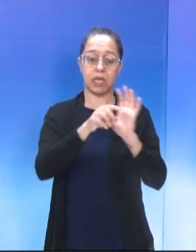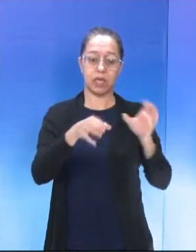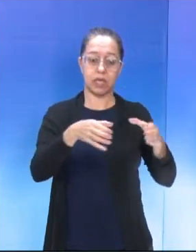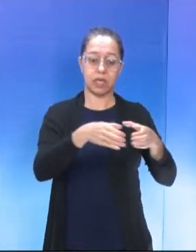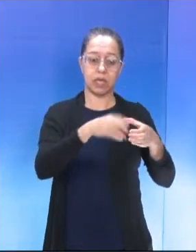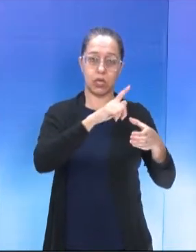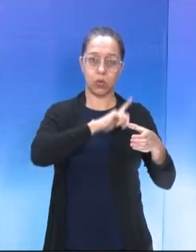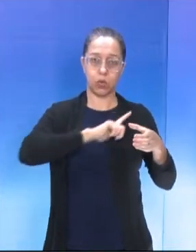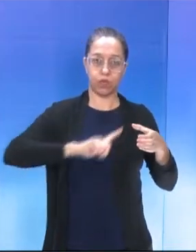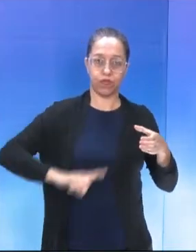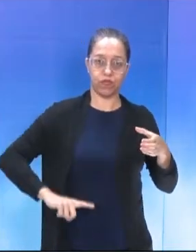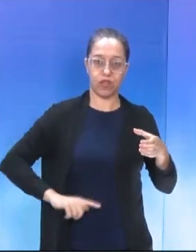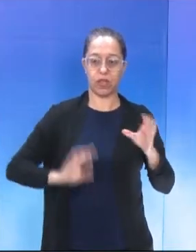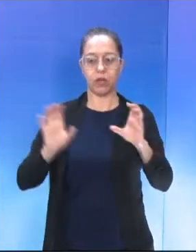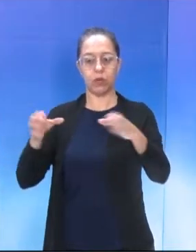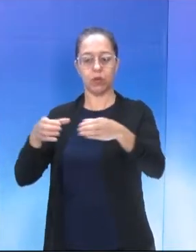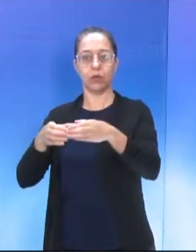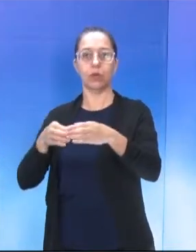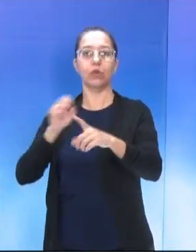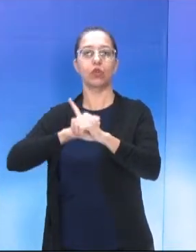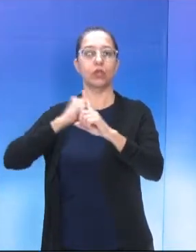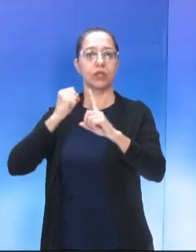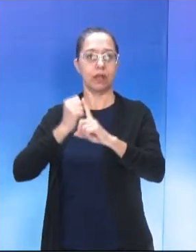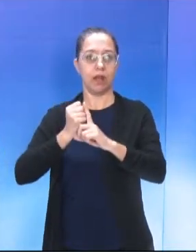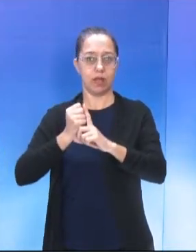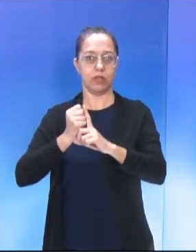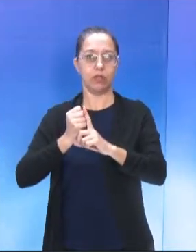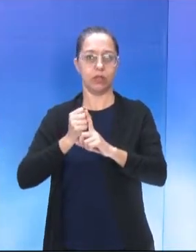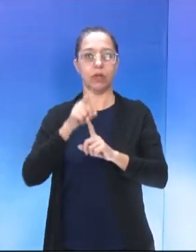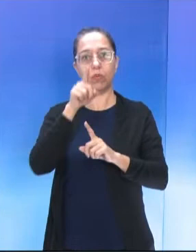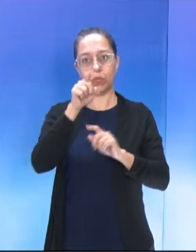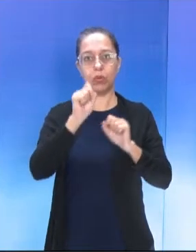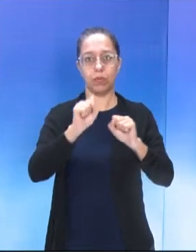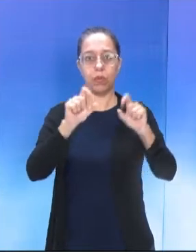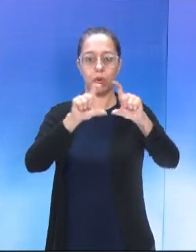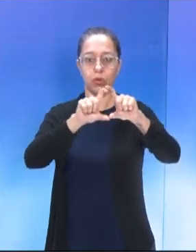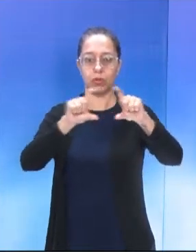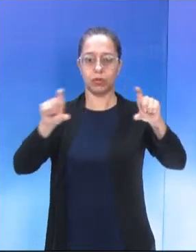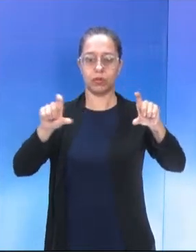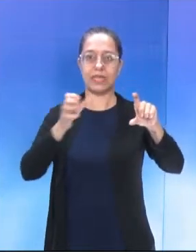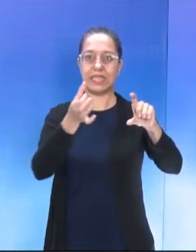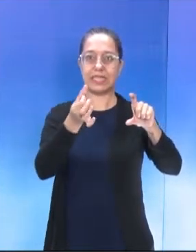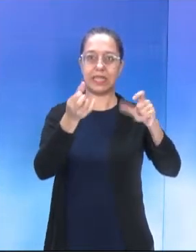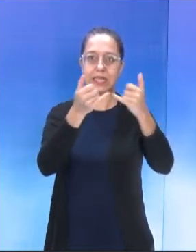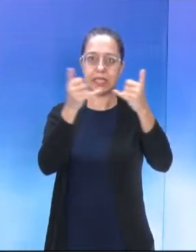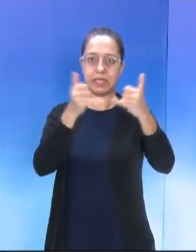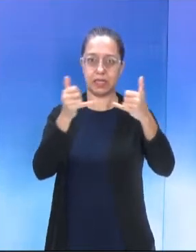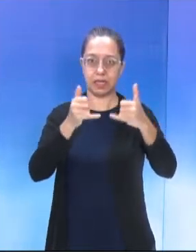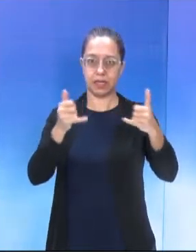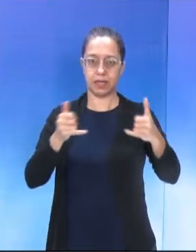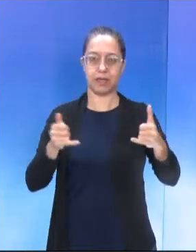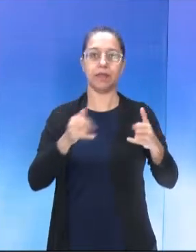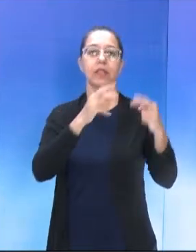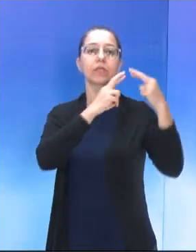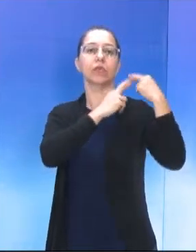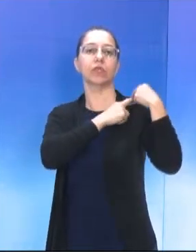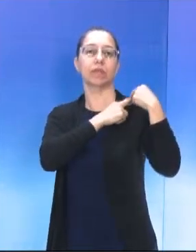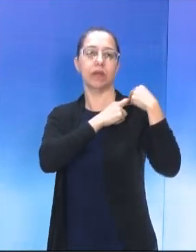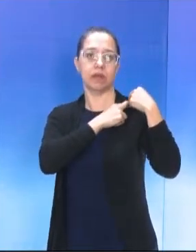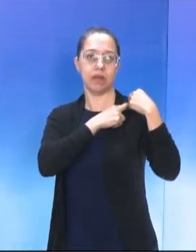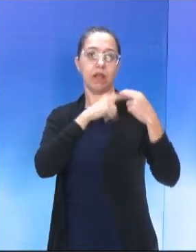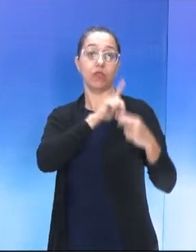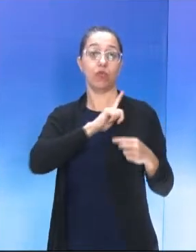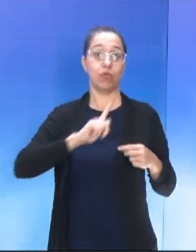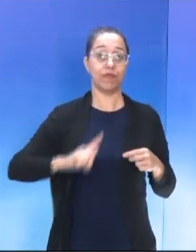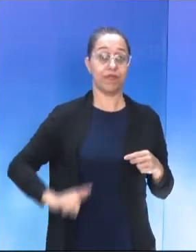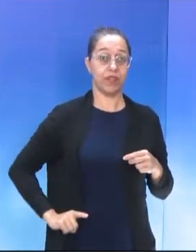quanto a sociedade, ok? Então, você pode usar um parágrafo, 6 linhas, escreve sobre responsabilidades de